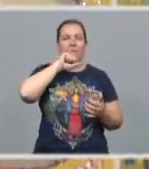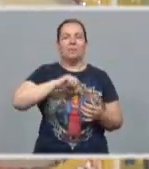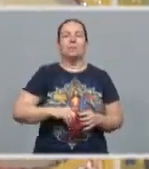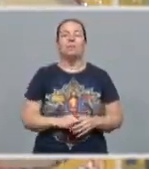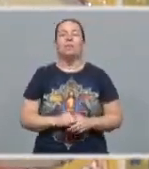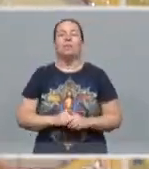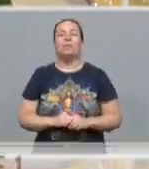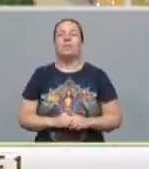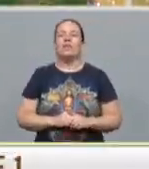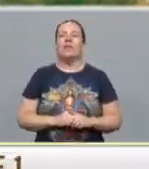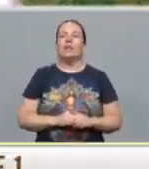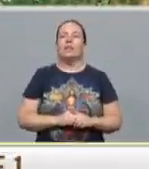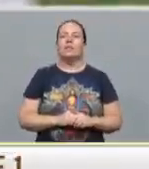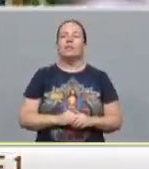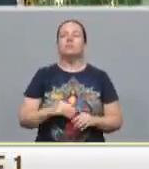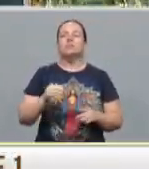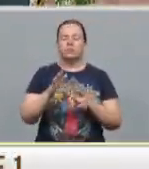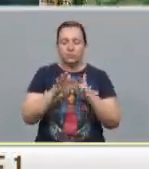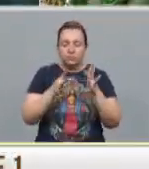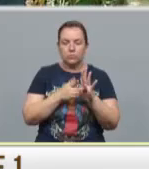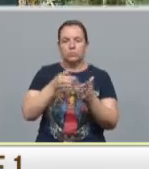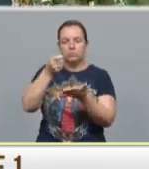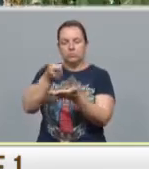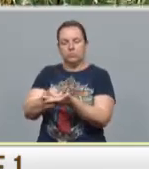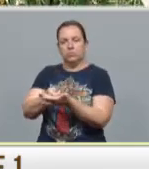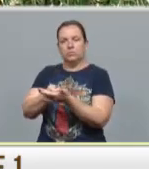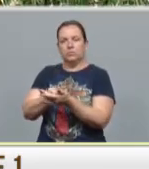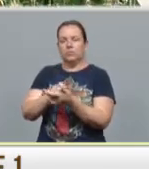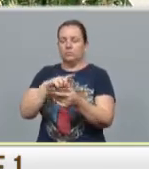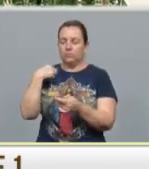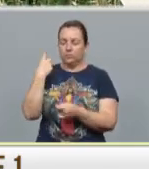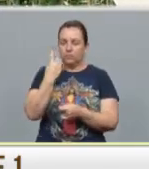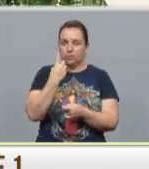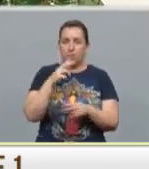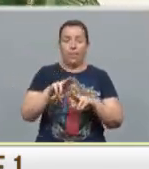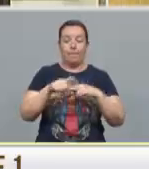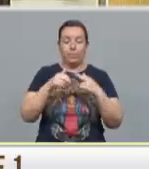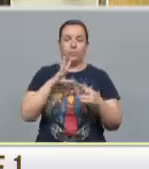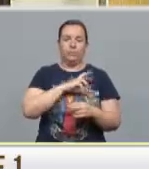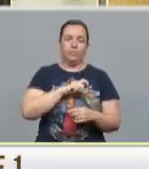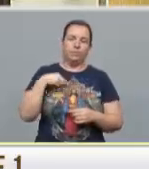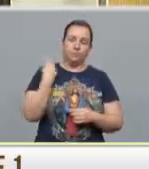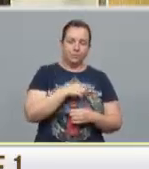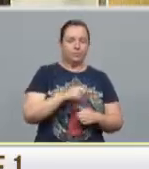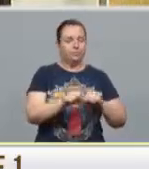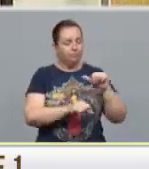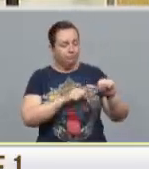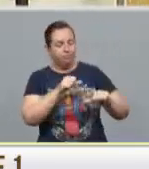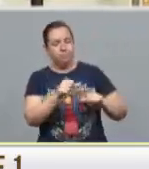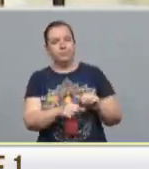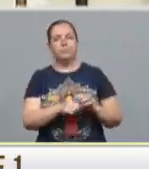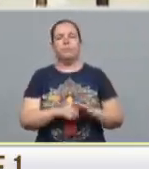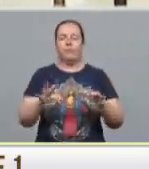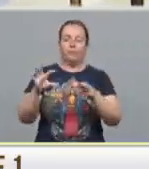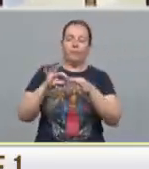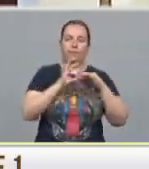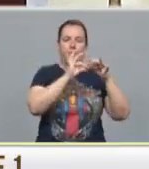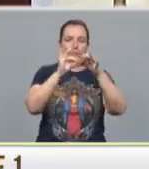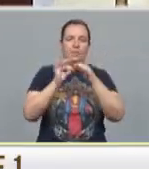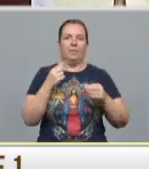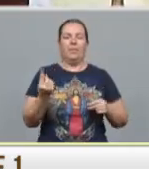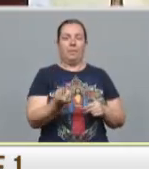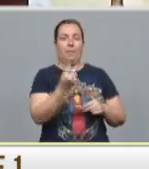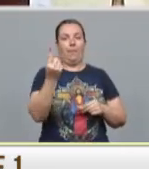esta desobediência que Deus deu ao homem para com Deus, e renova uma aliança